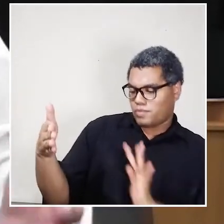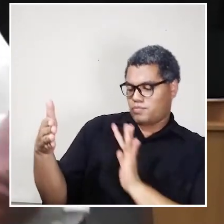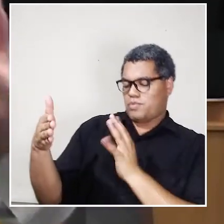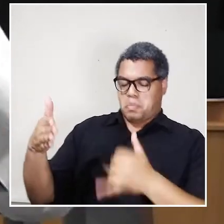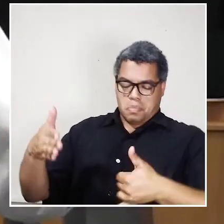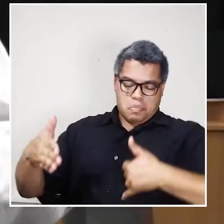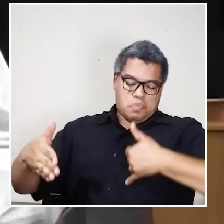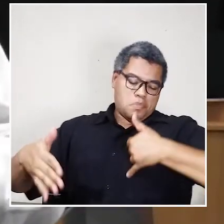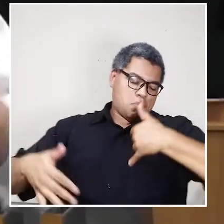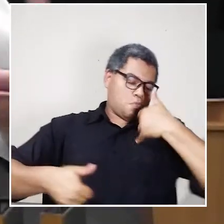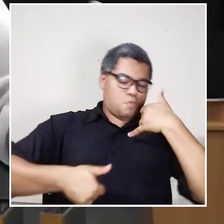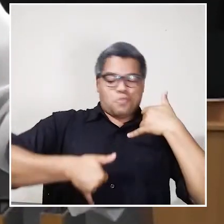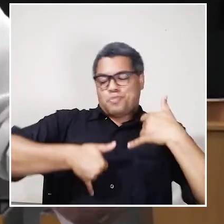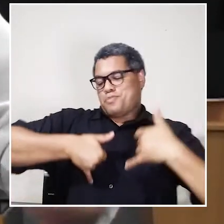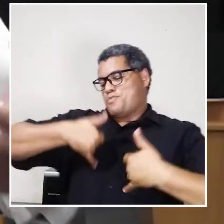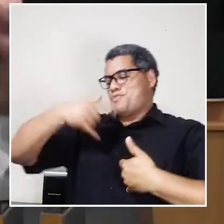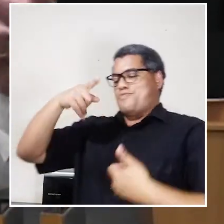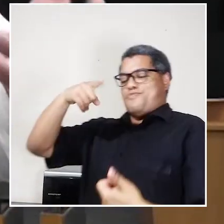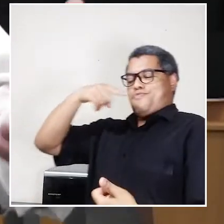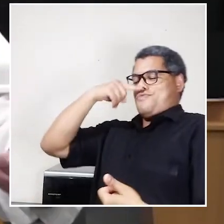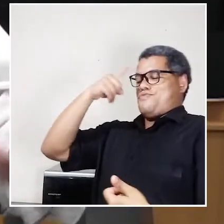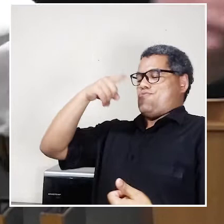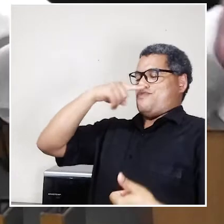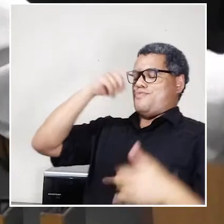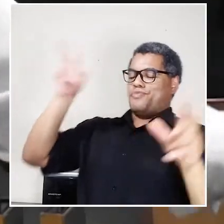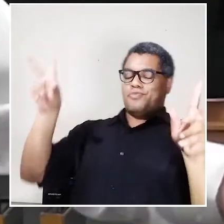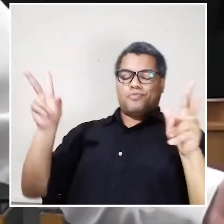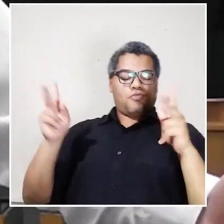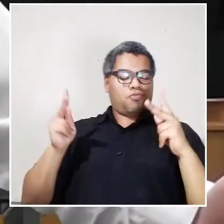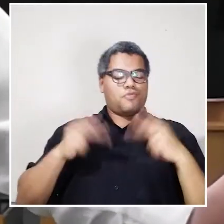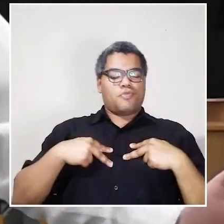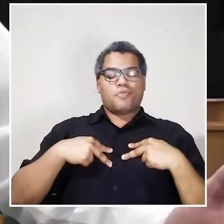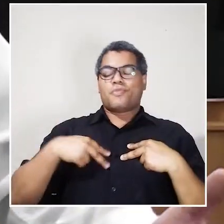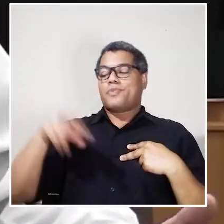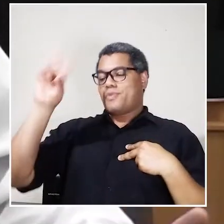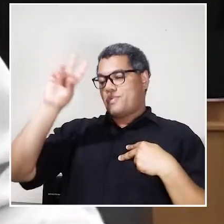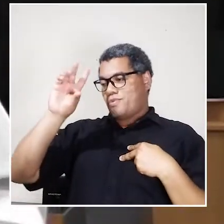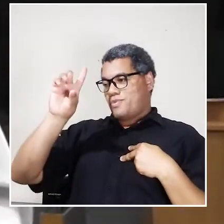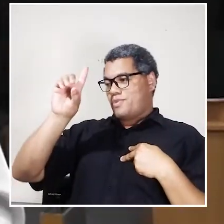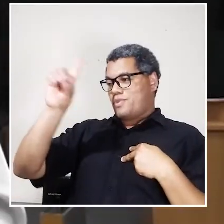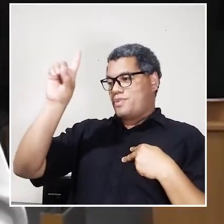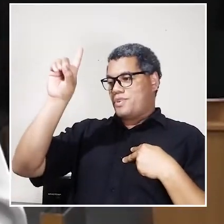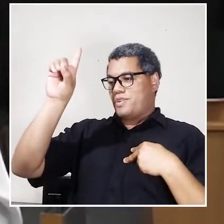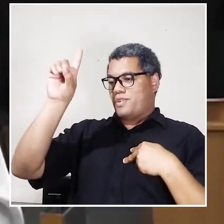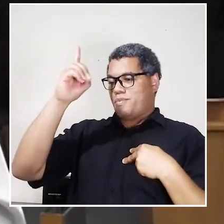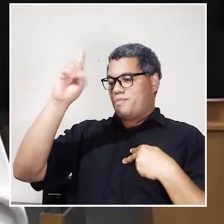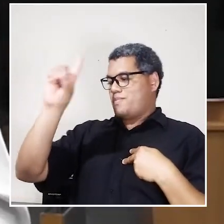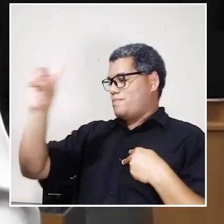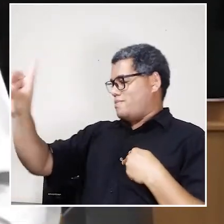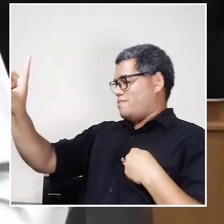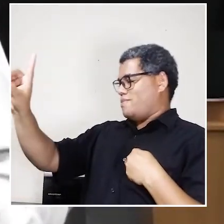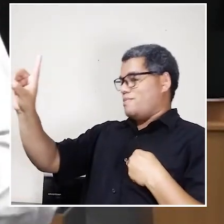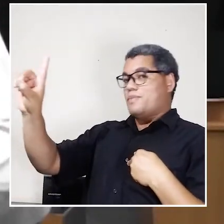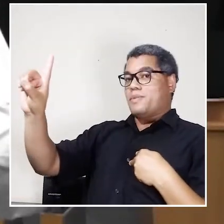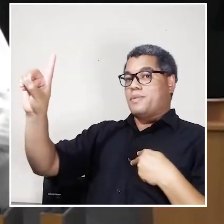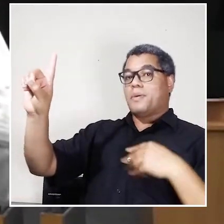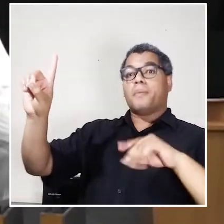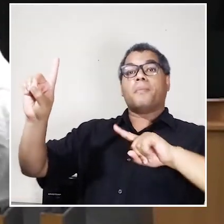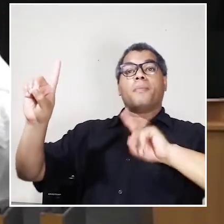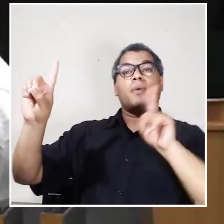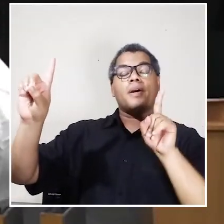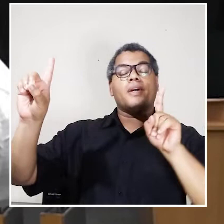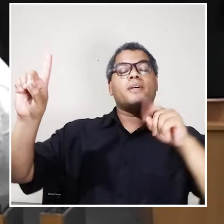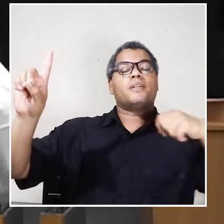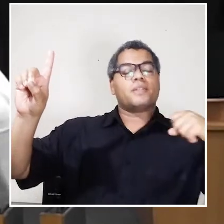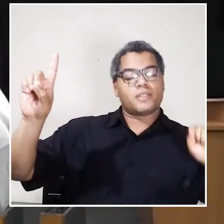cheio de soberba, de arrogância, de pretensão, de méritos, o Senhor não dá a menor atenção, mas se nós chegarmos